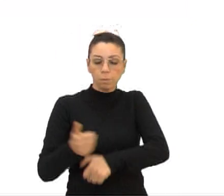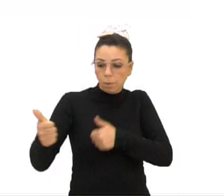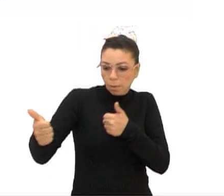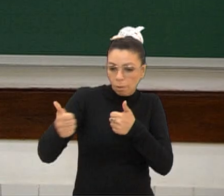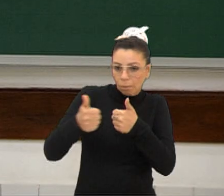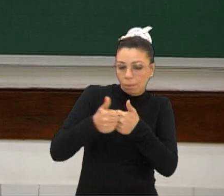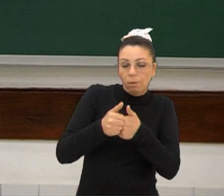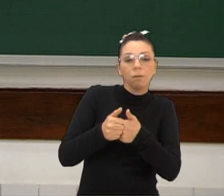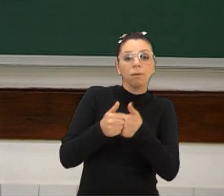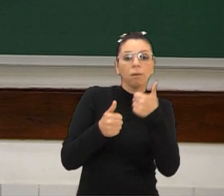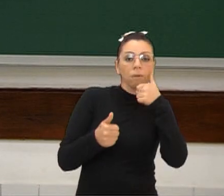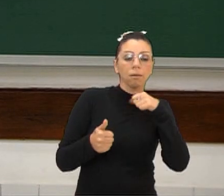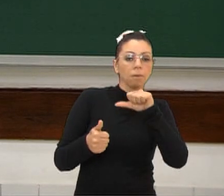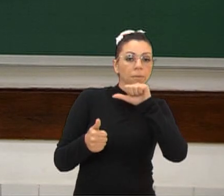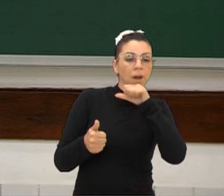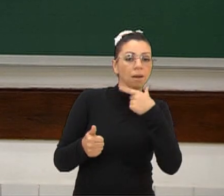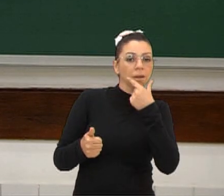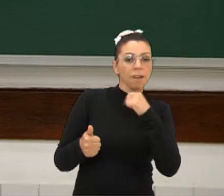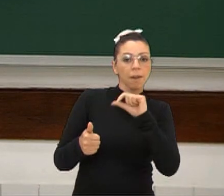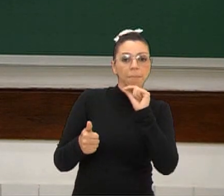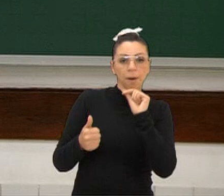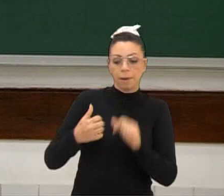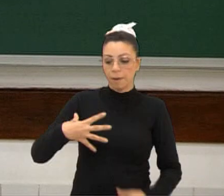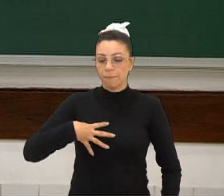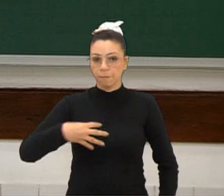filhos. Então, esse é o título da notícia.